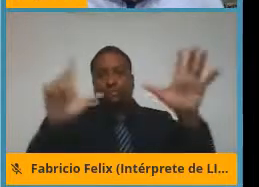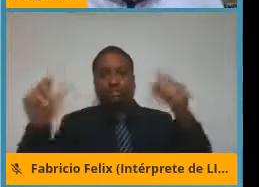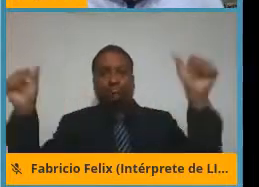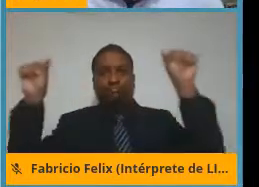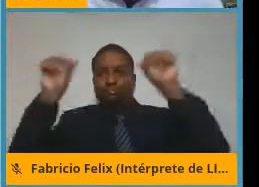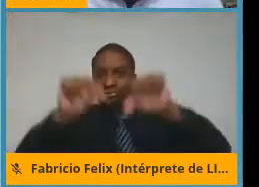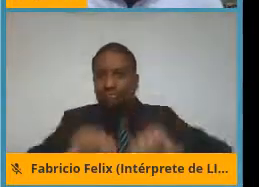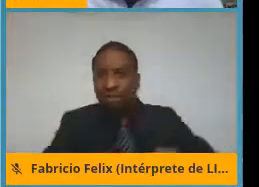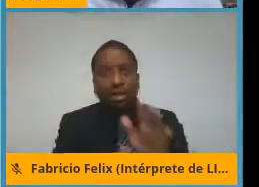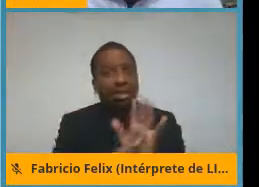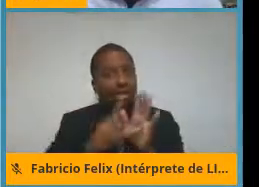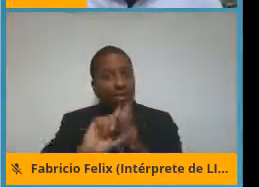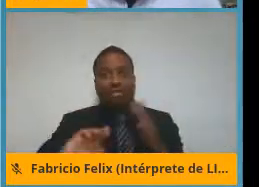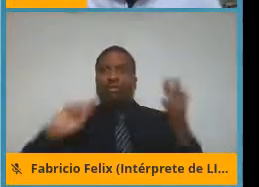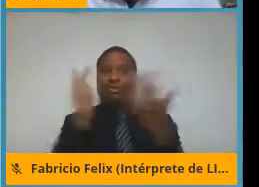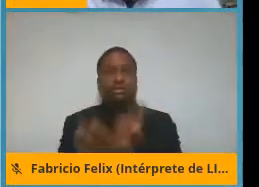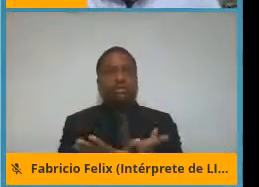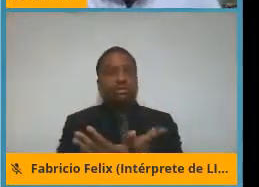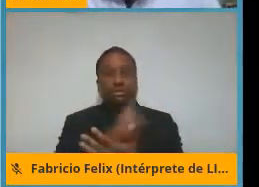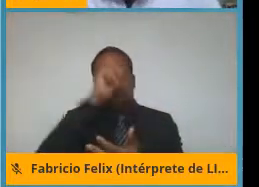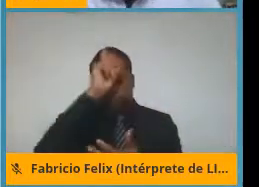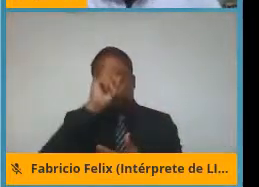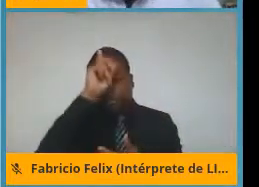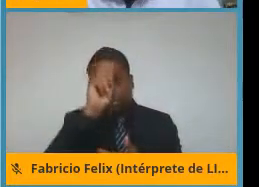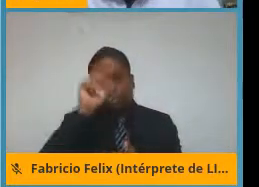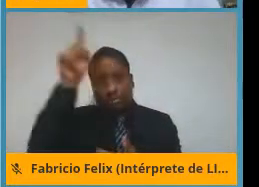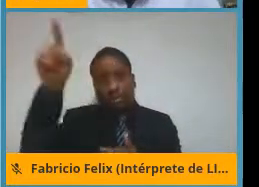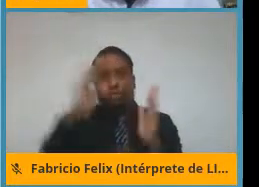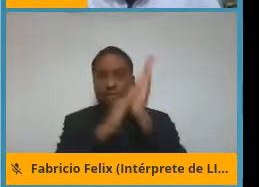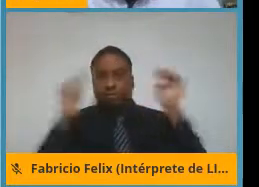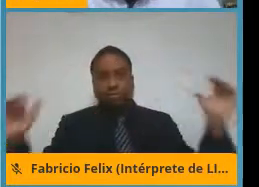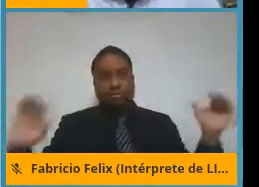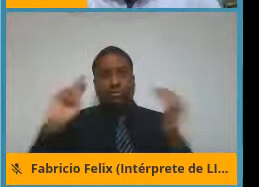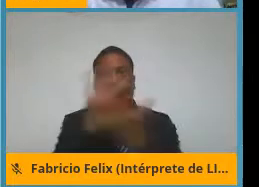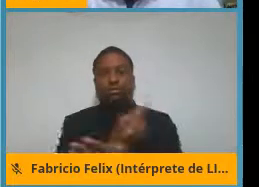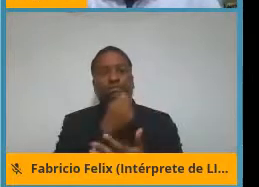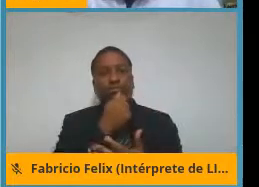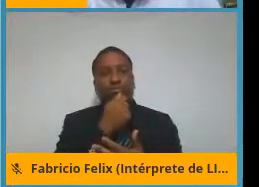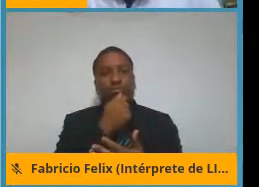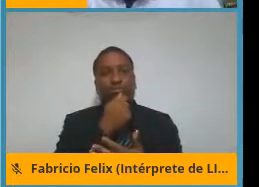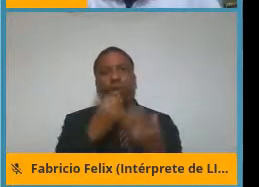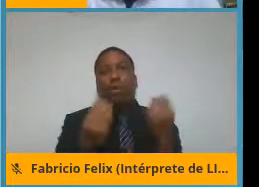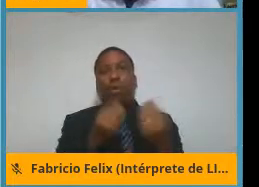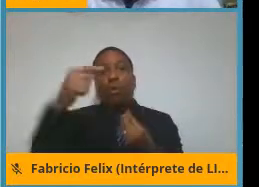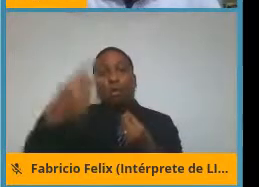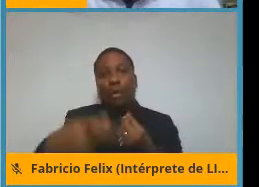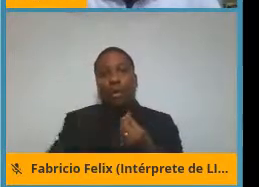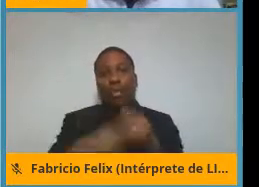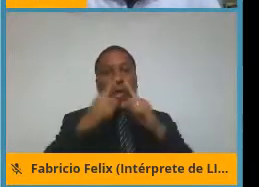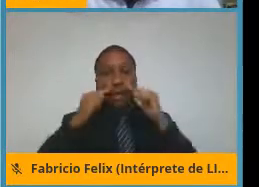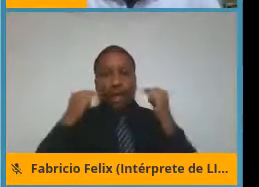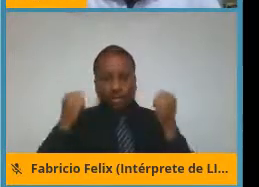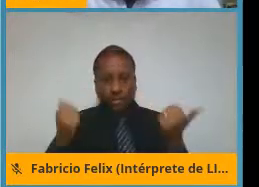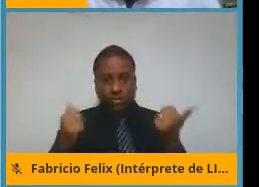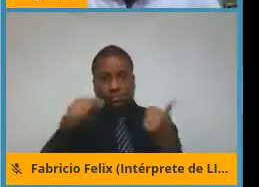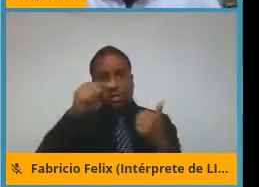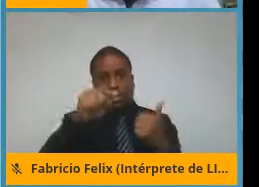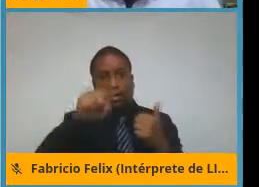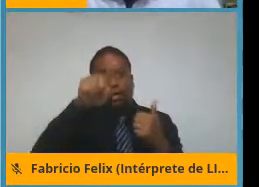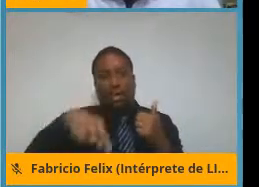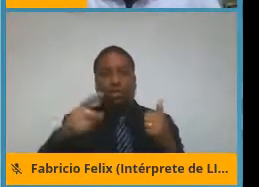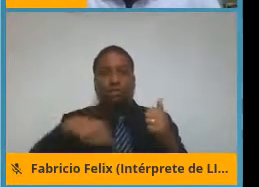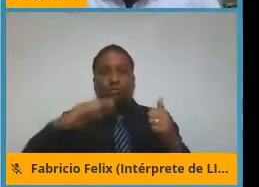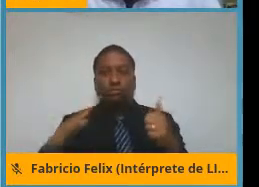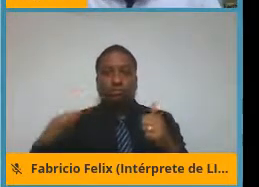nos hospitais, que não aconteceu ainda na Espanha. Como a gente fica em Alagoas? Então, essa é a nossa curva em Alagoas,